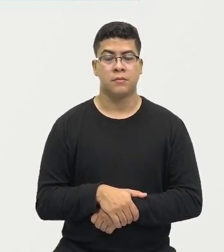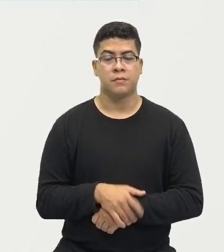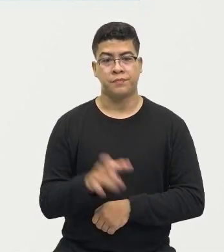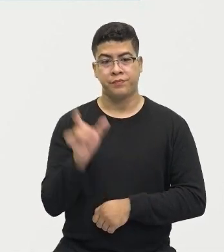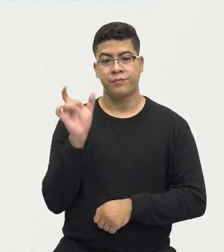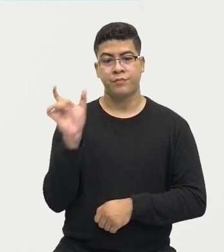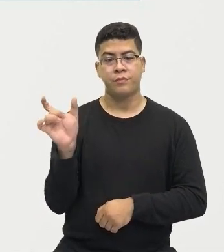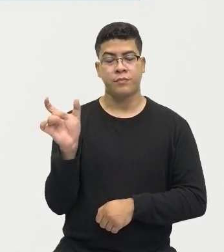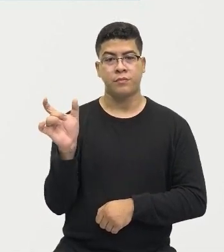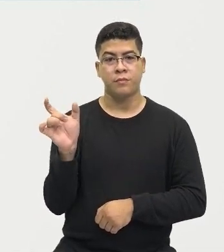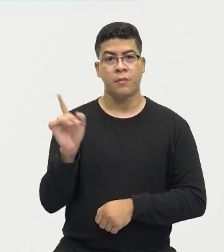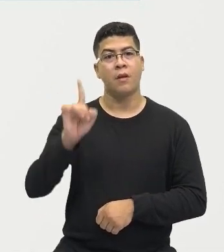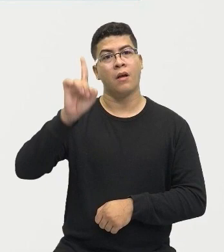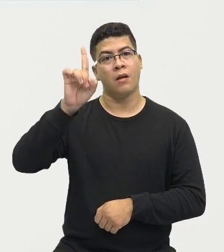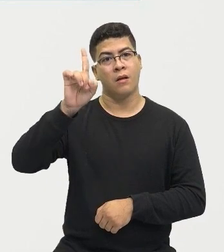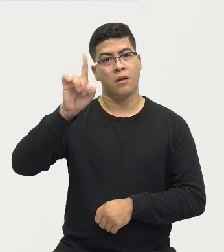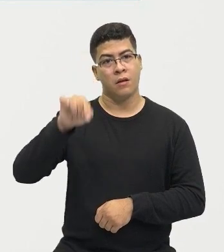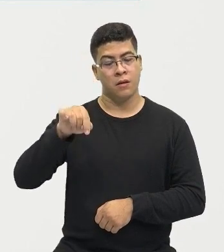Aqui, ó.